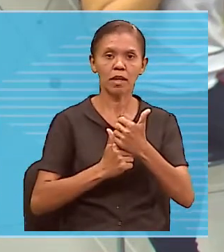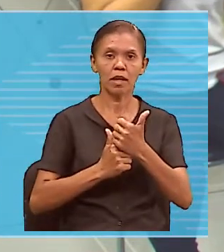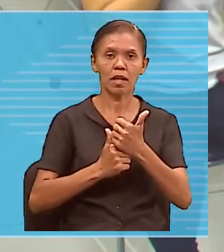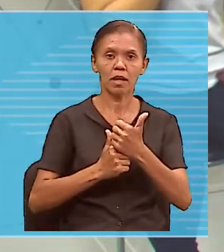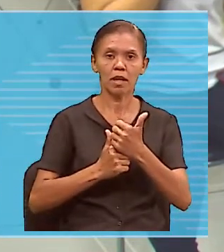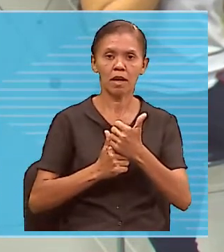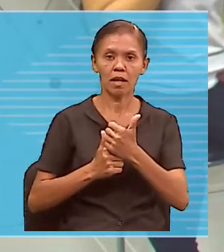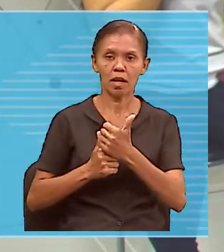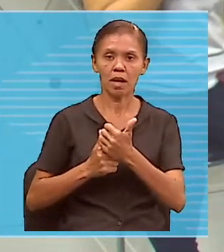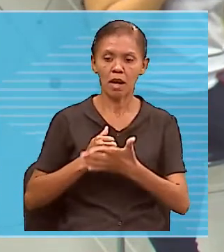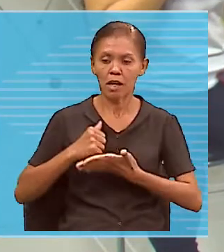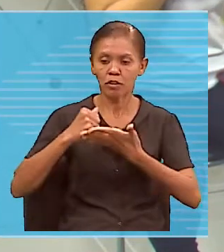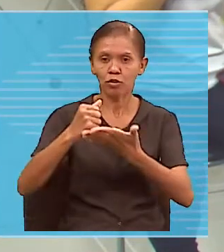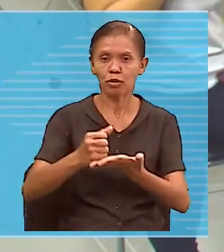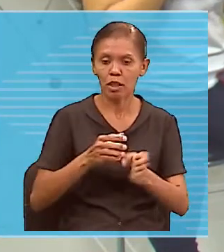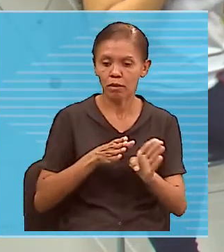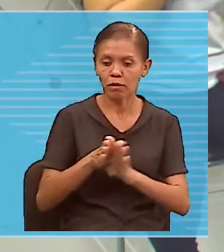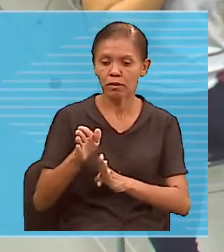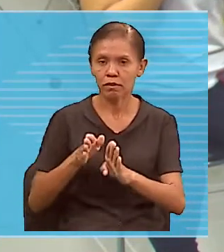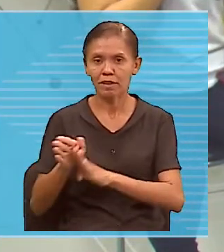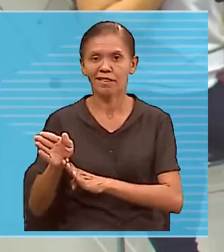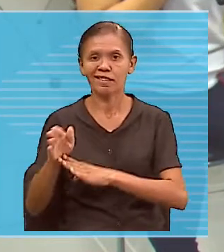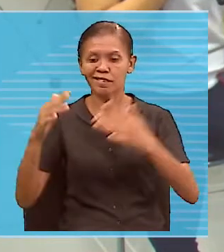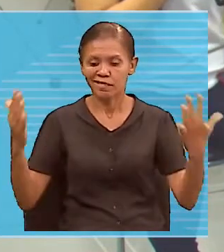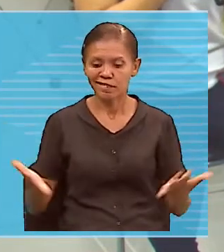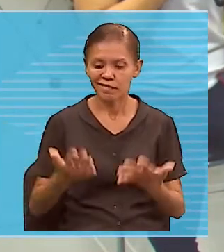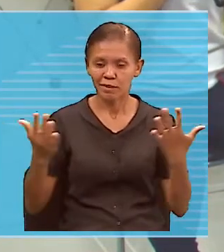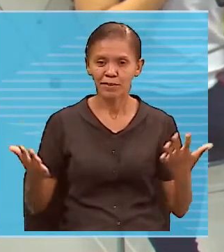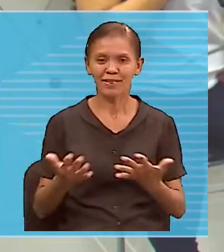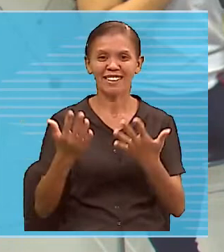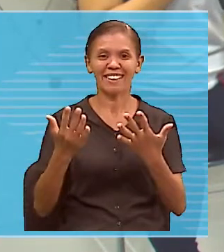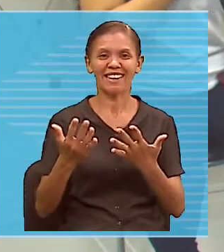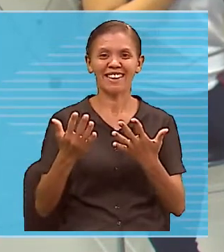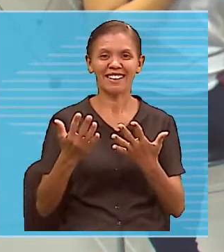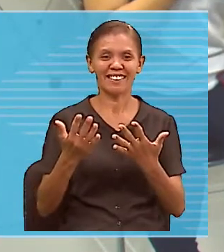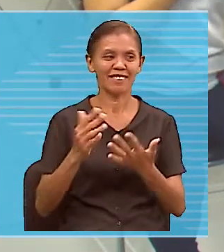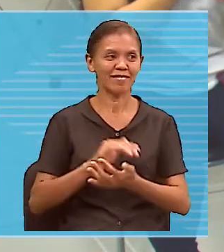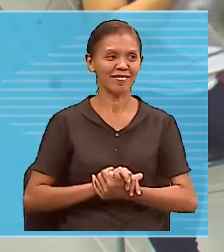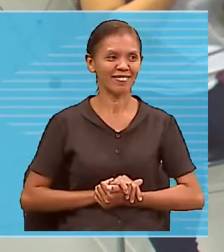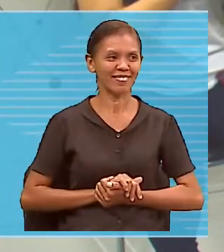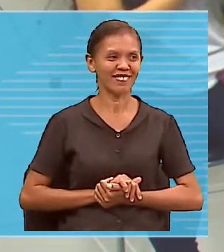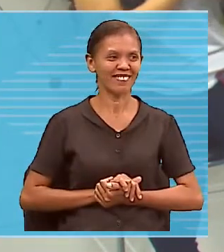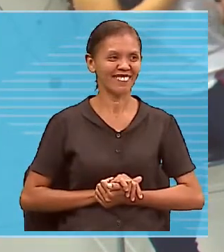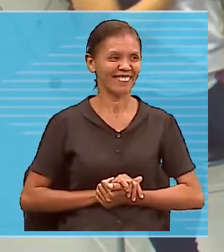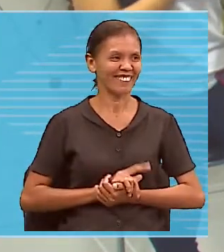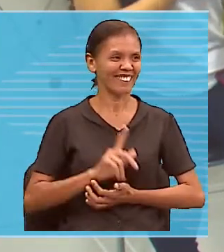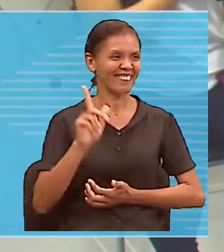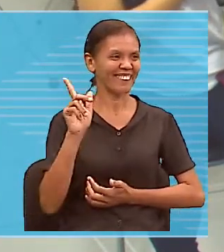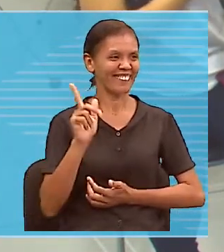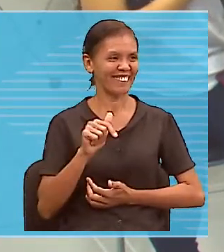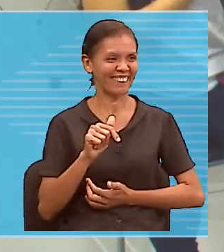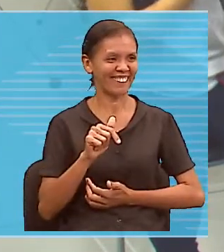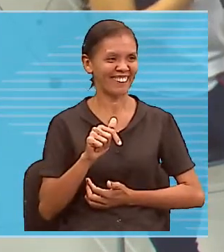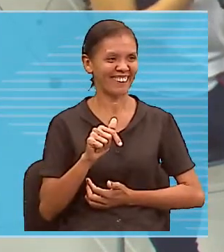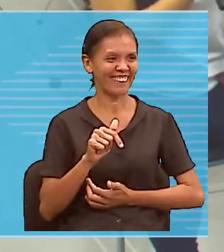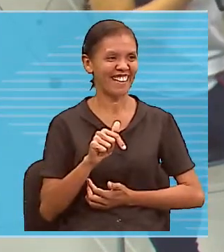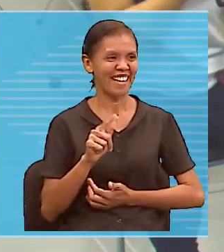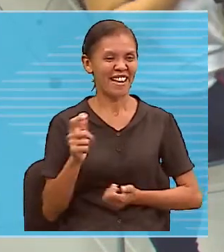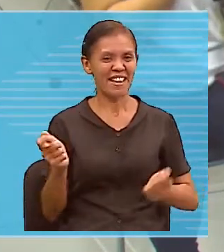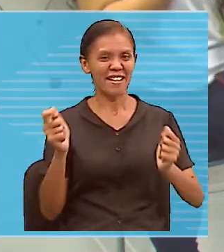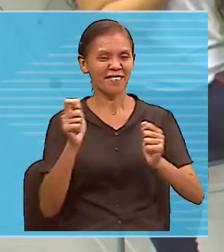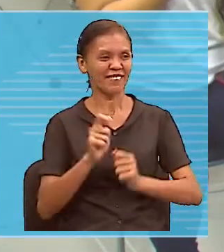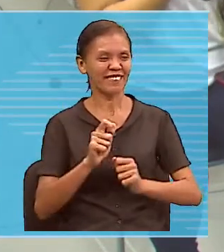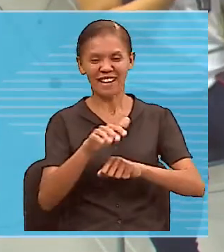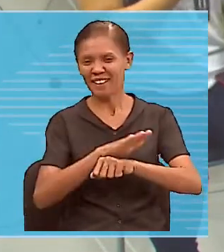conselho, e que tudo aquilo vai dar certo e que vai passar. Que maravilha. Será que eu estou lidando aqui com futuros psicólogos,